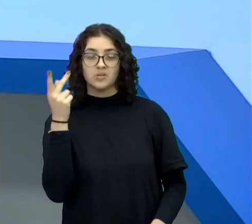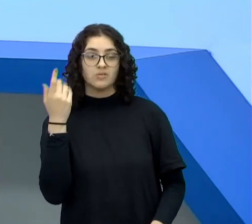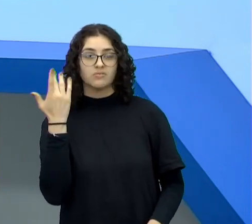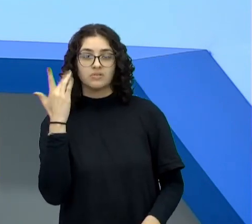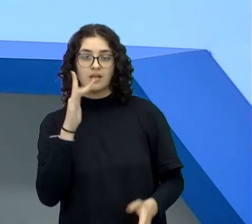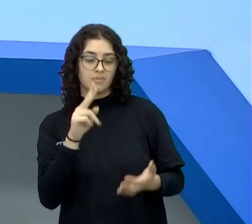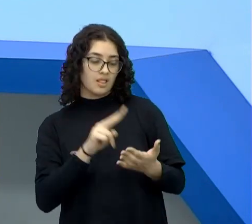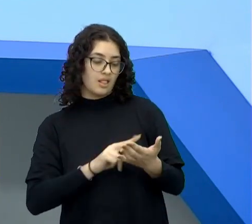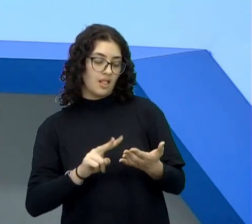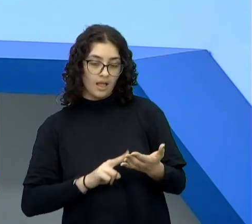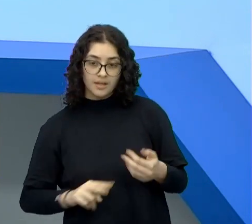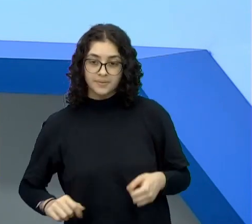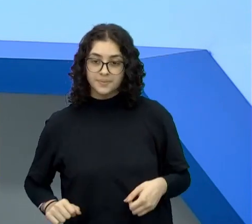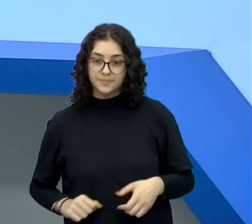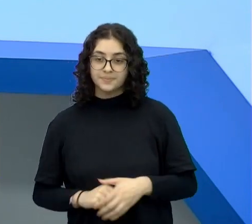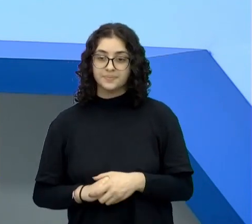analfabetos,